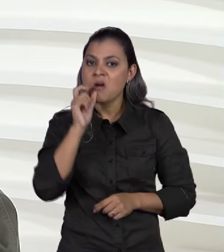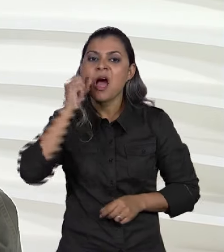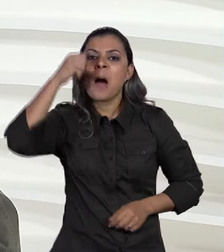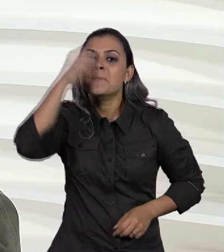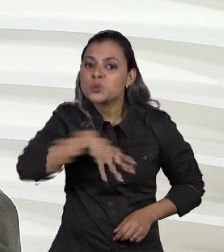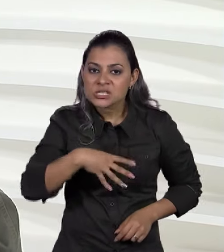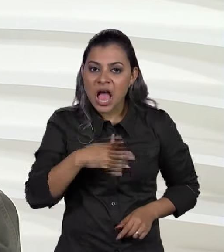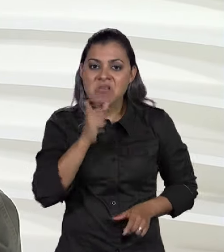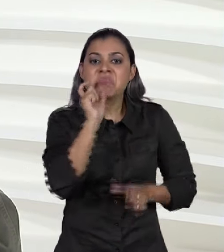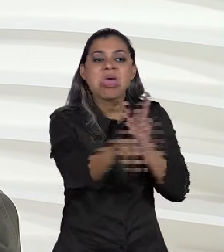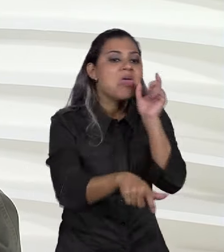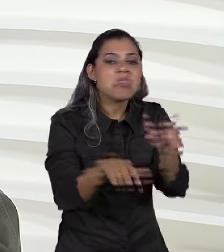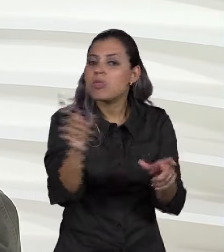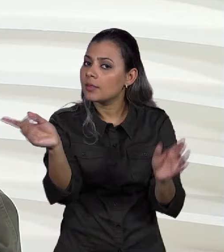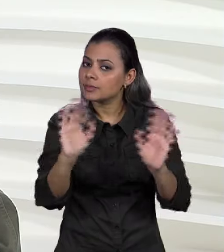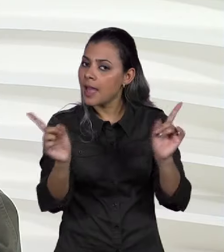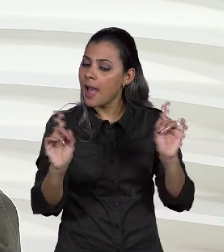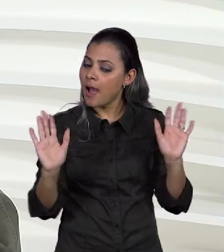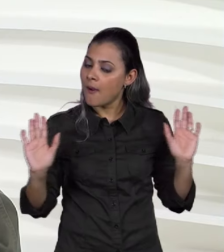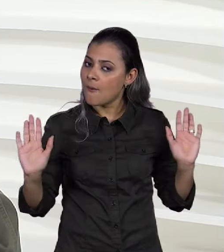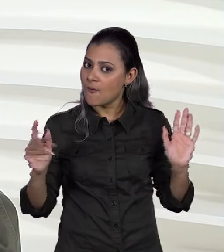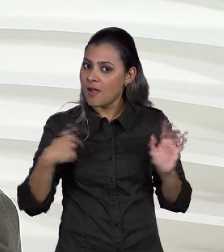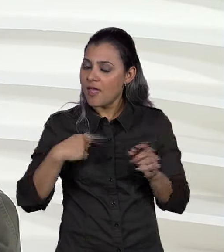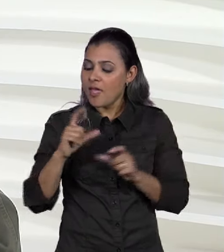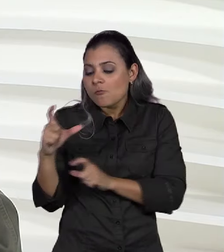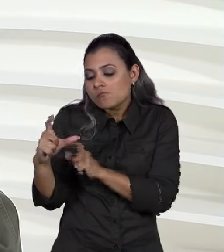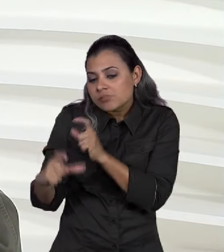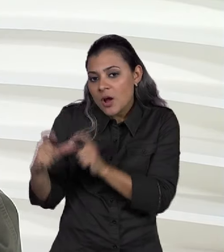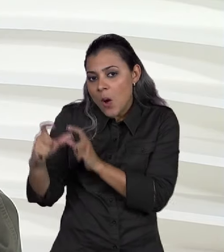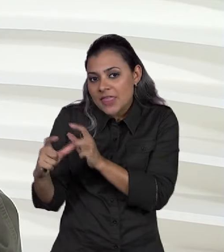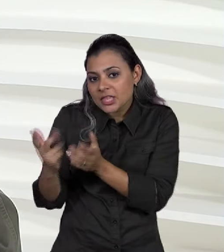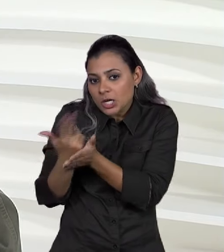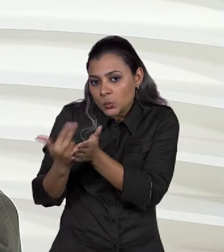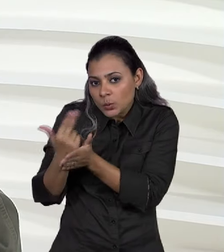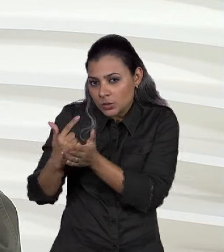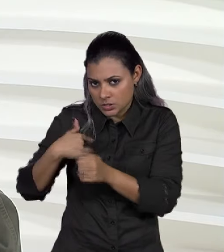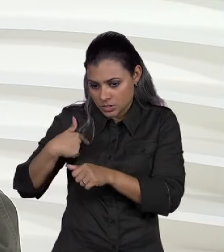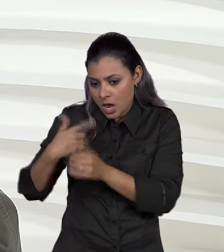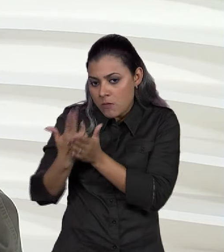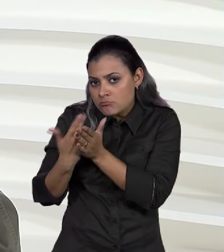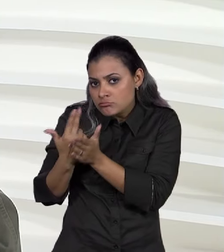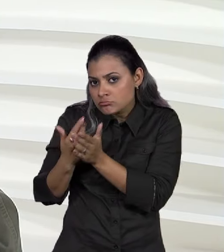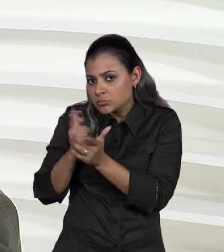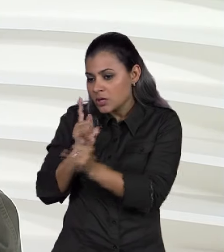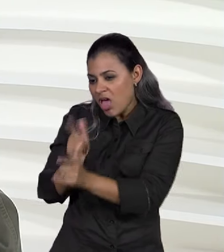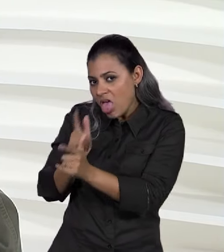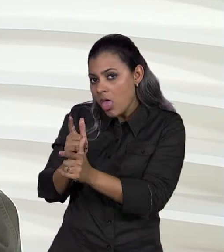eu não ia caçar rumo para poder me comprometer ao jornal e me comprometer. E eu fazia